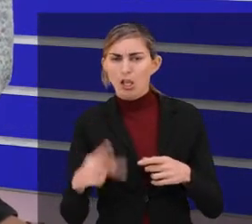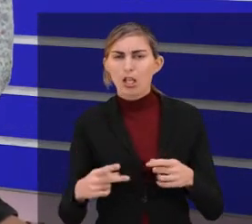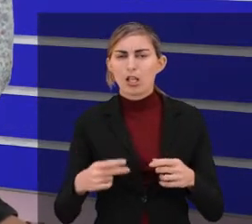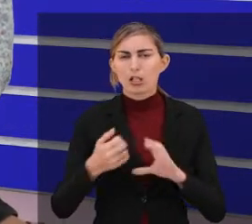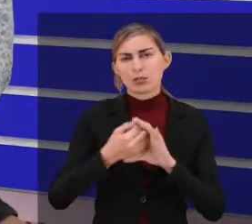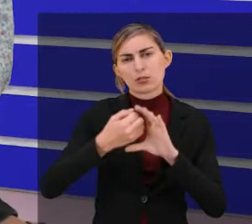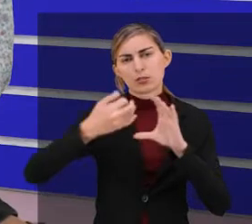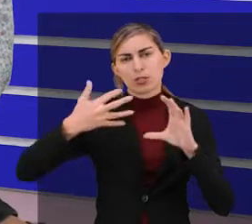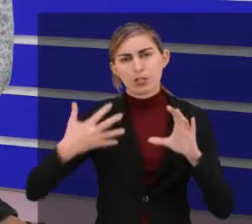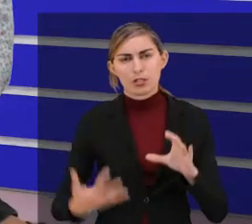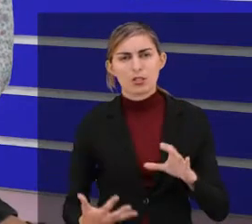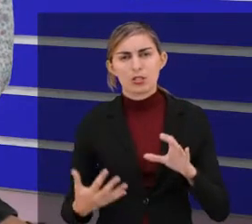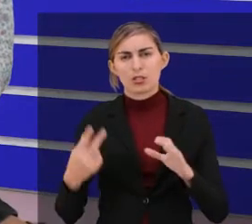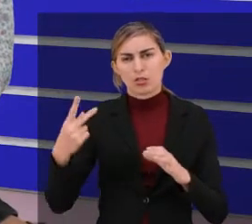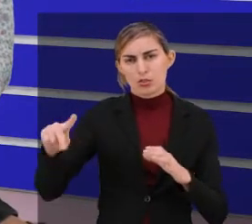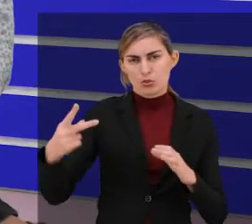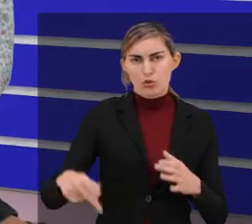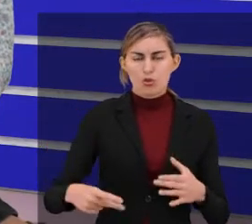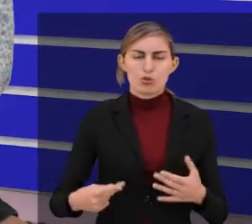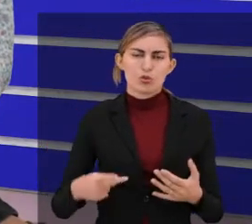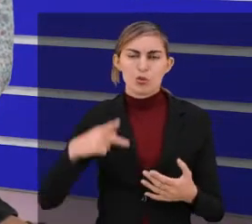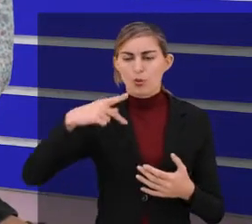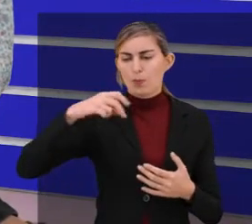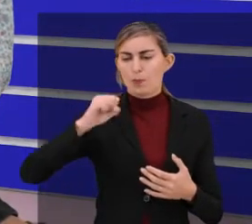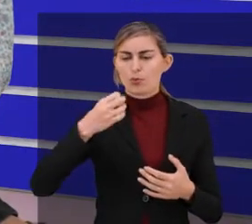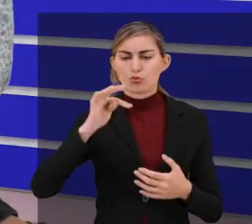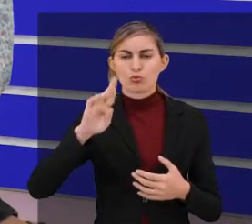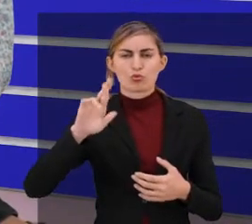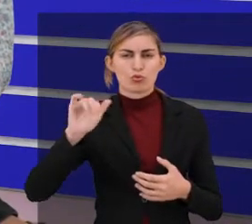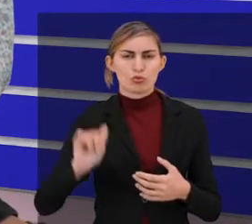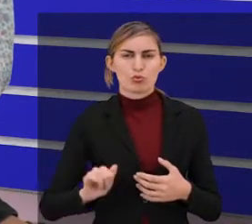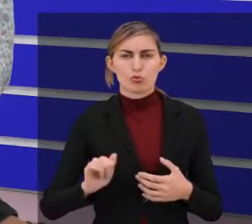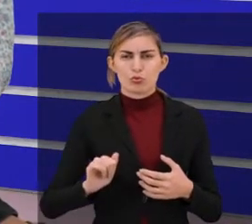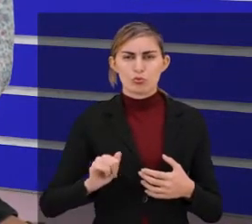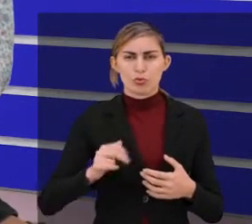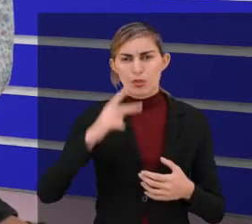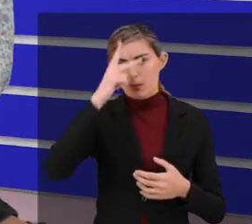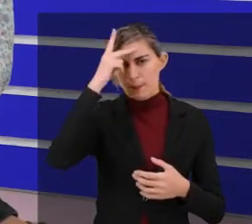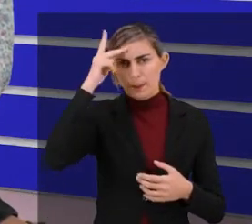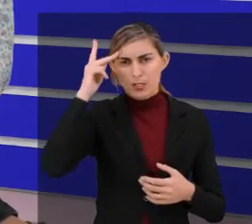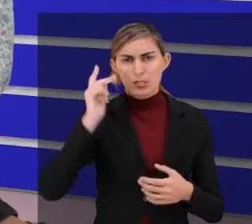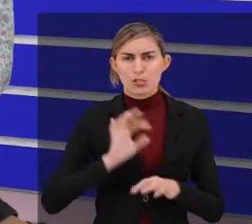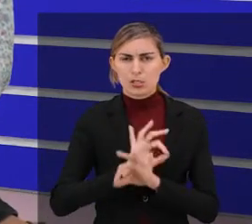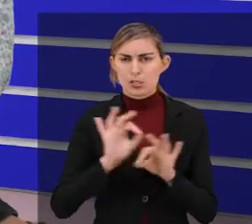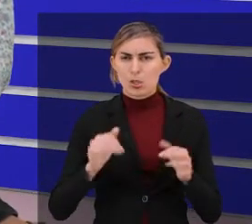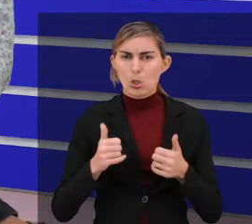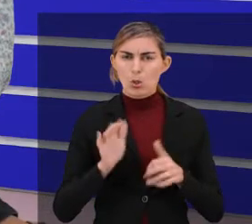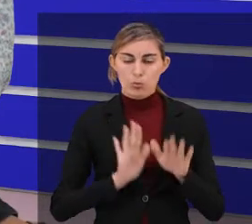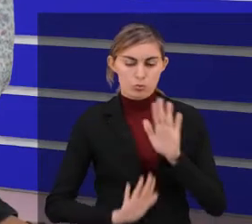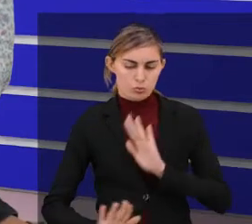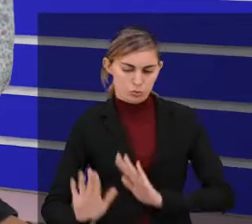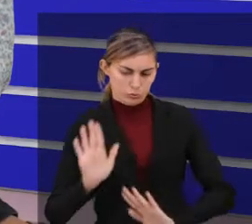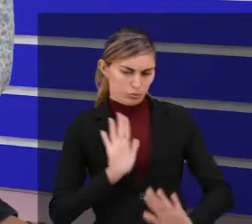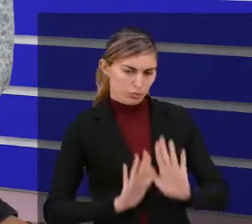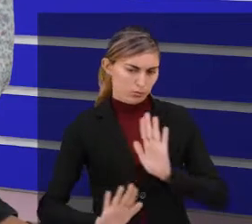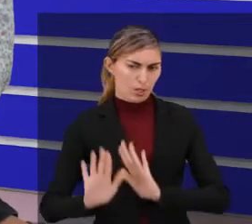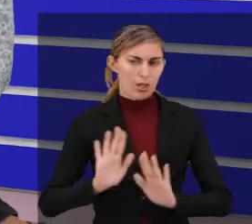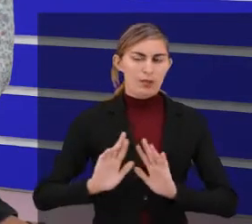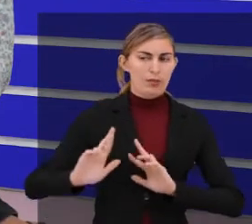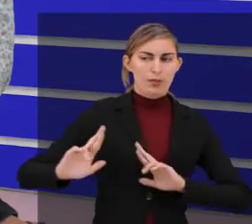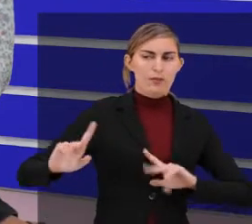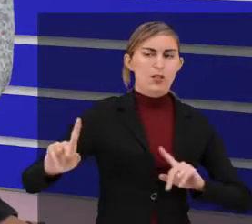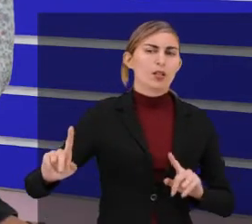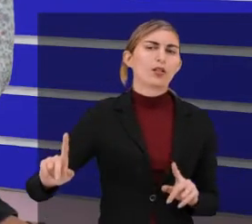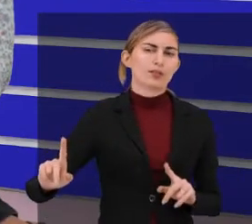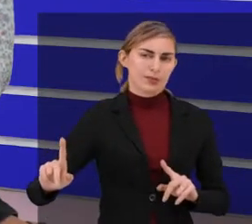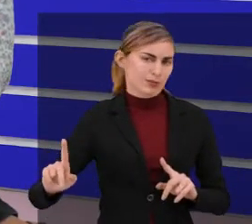são caracterizados pelas posturas de serem impessoais, cautelosos e